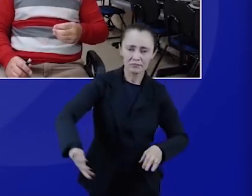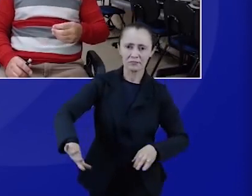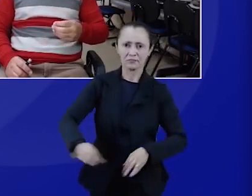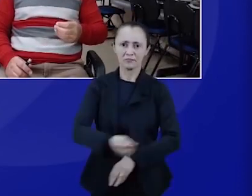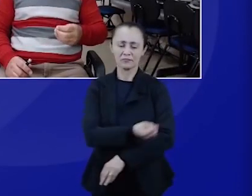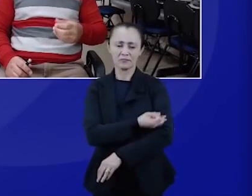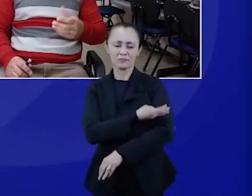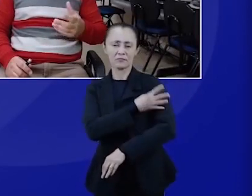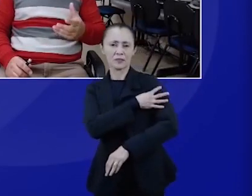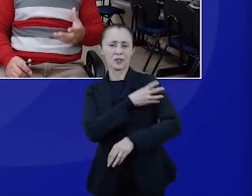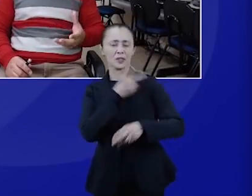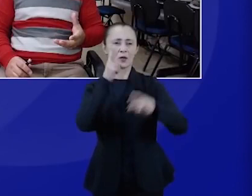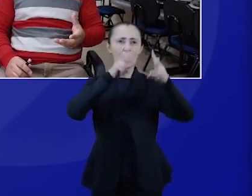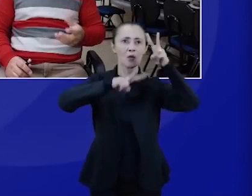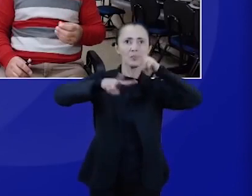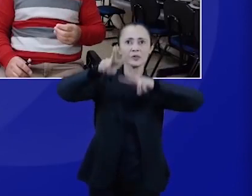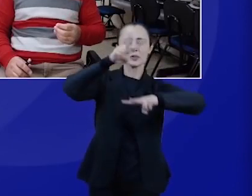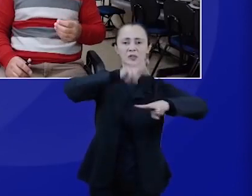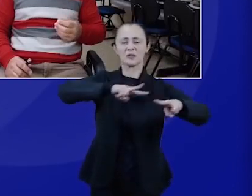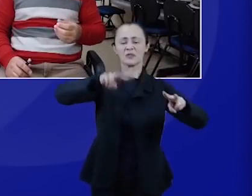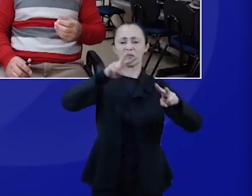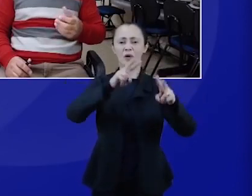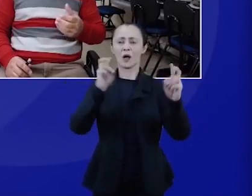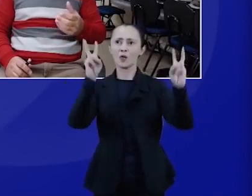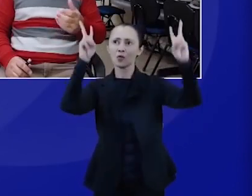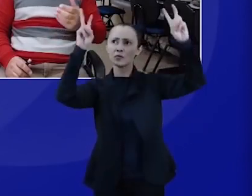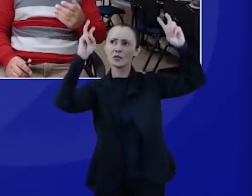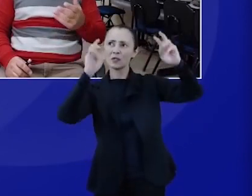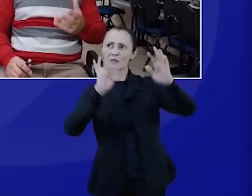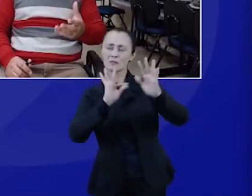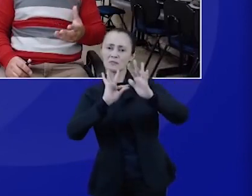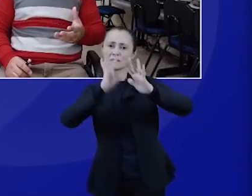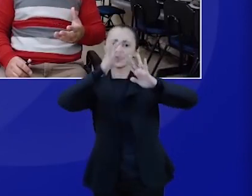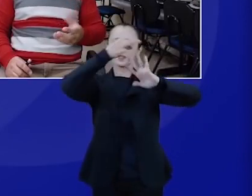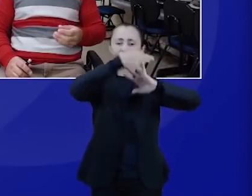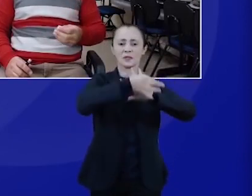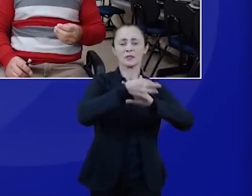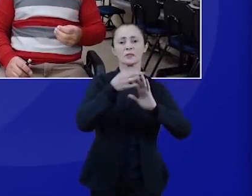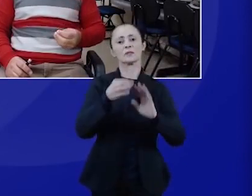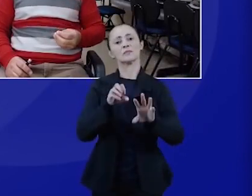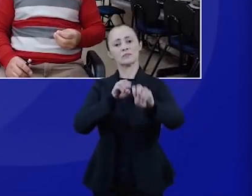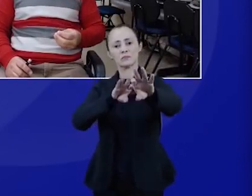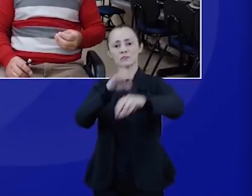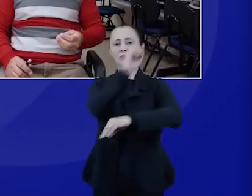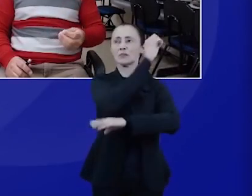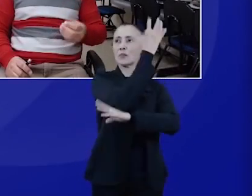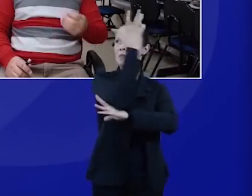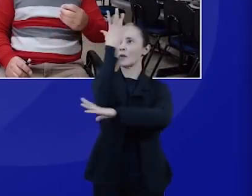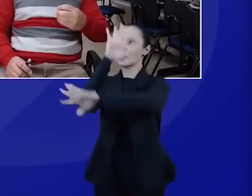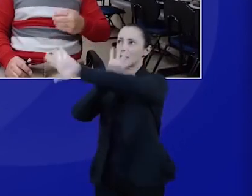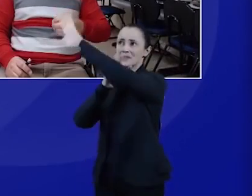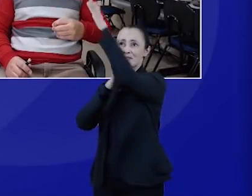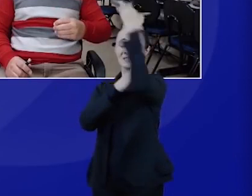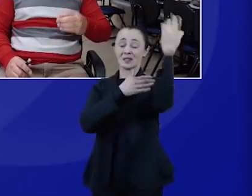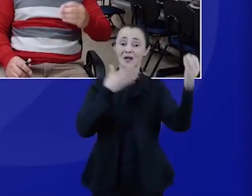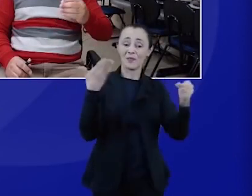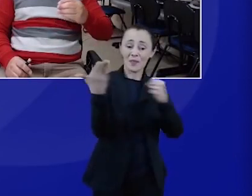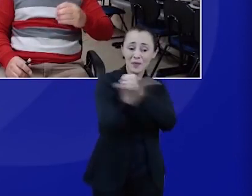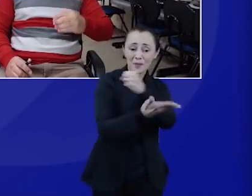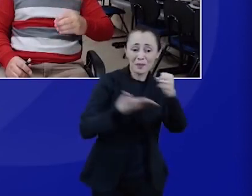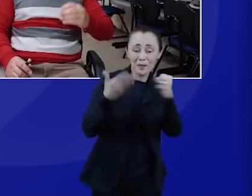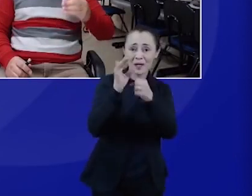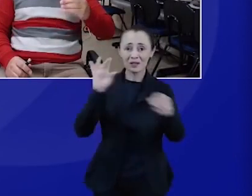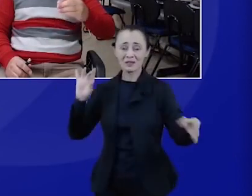médio, observados os temas transversais da educação ambiental, em base e em consonância com